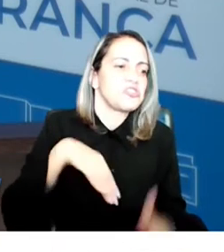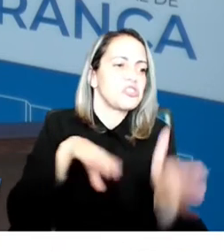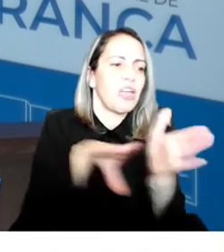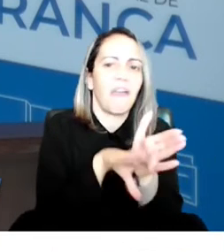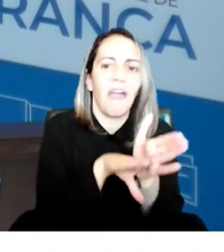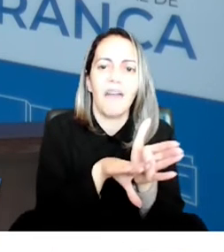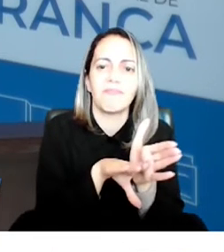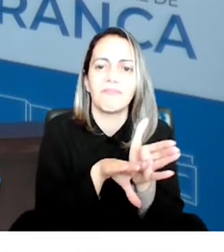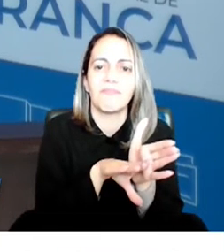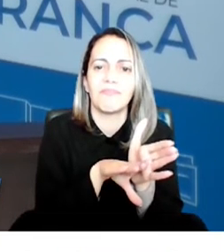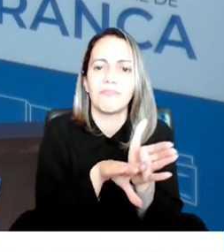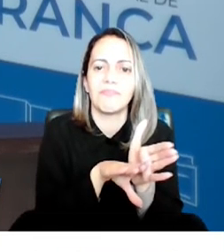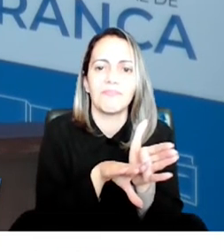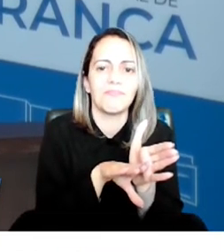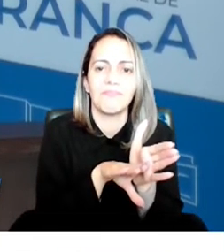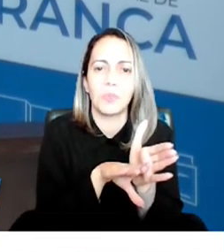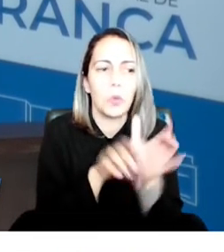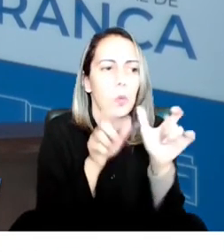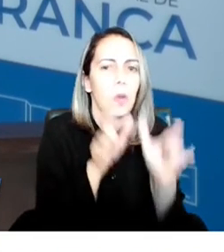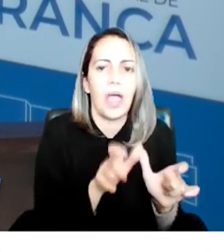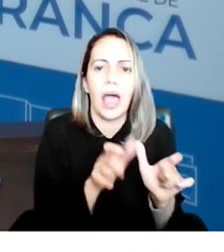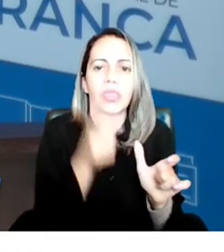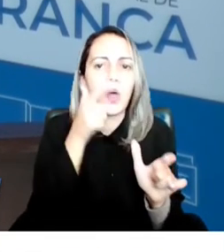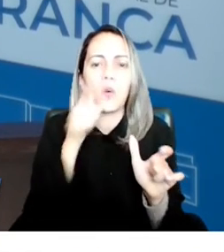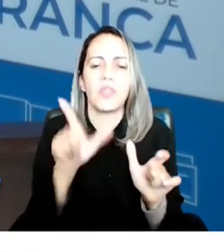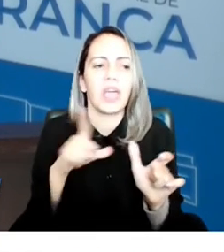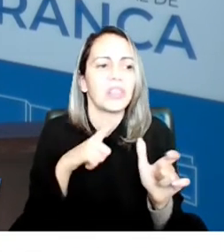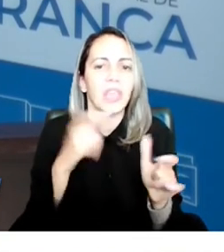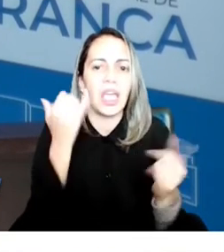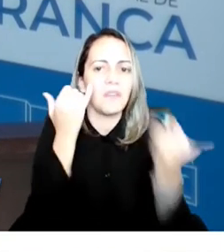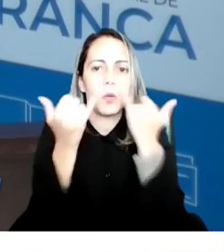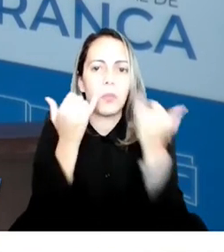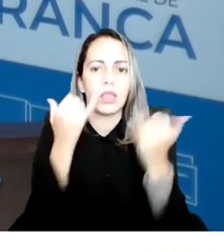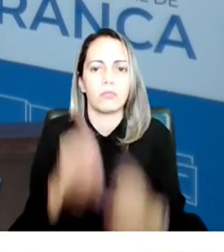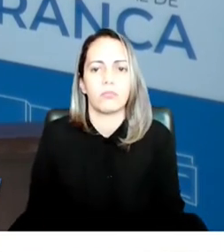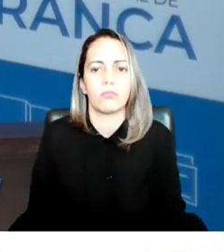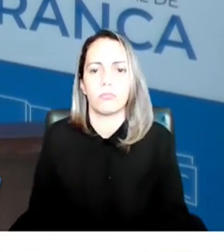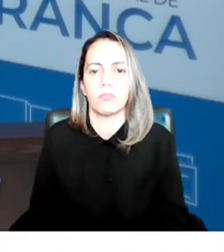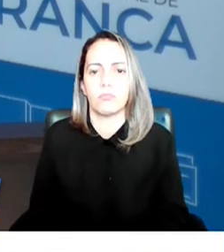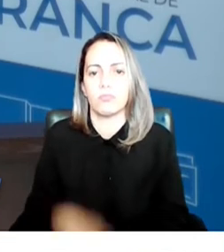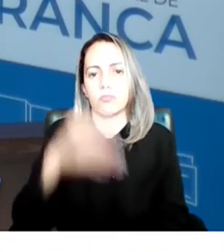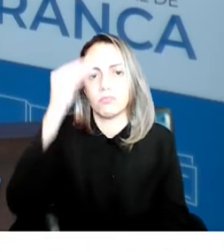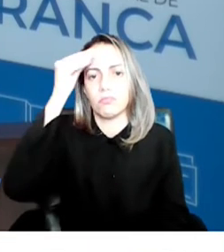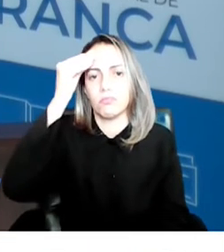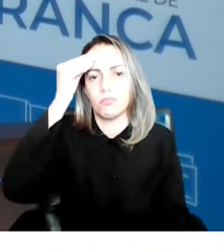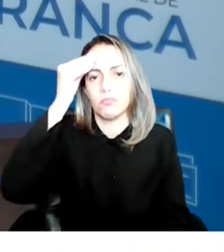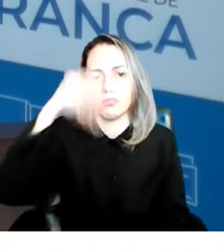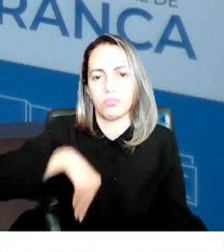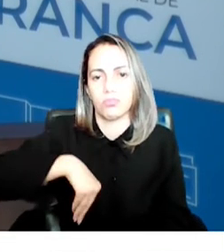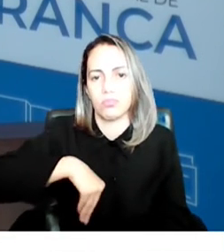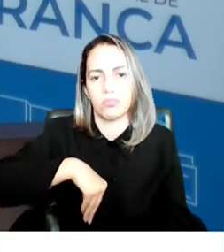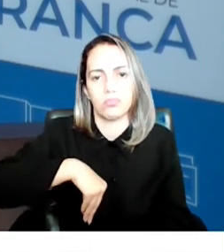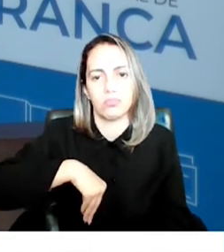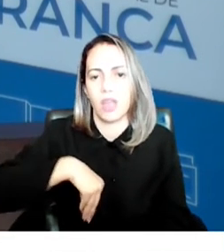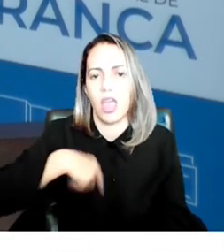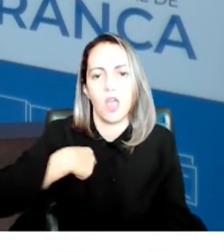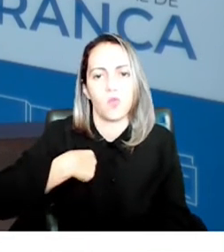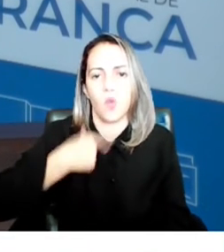informação, muitas vezes já desistiram de alcançar, de conseguir os seus